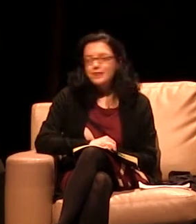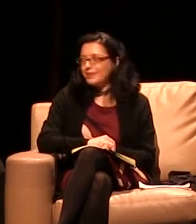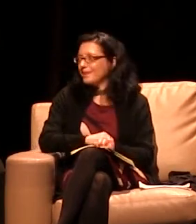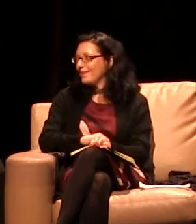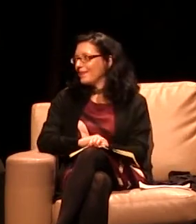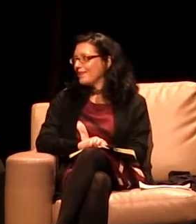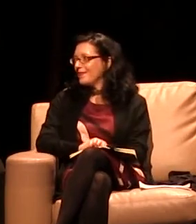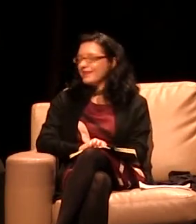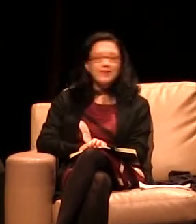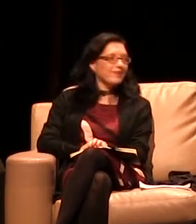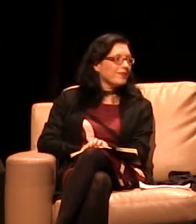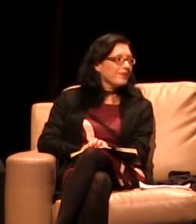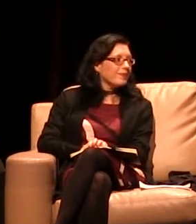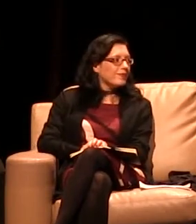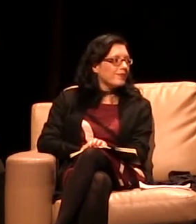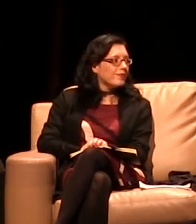transformação,